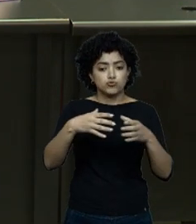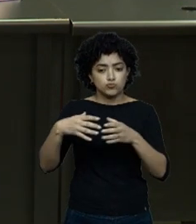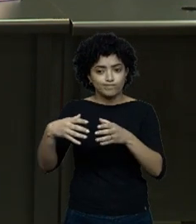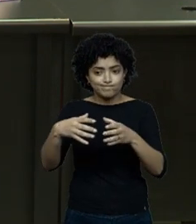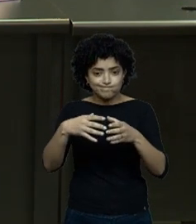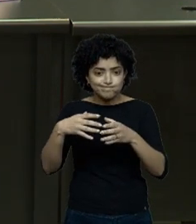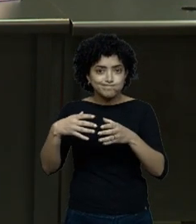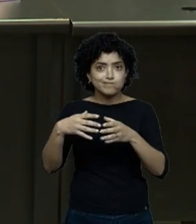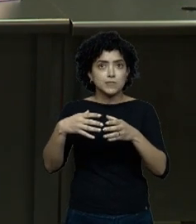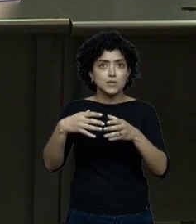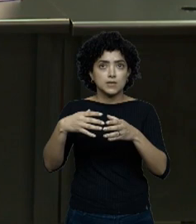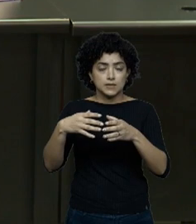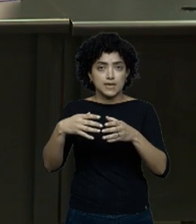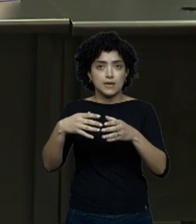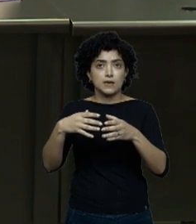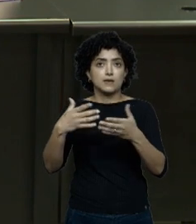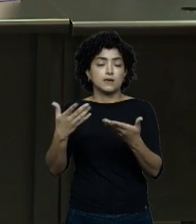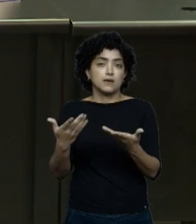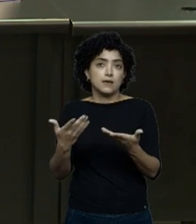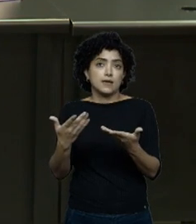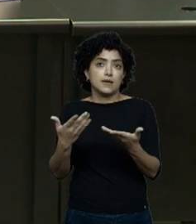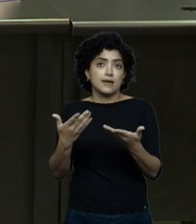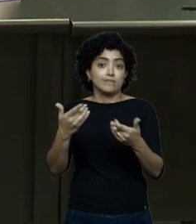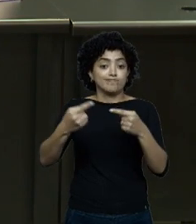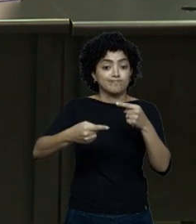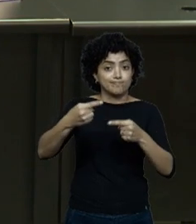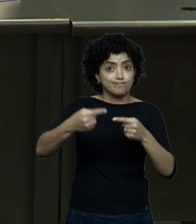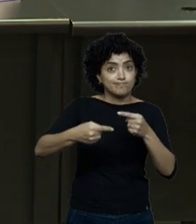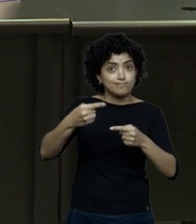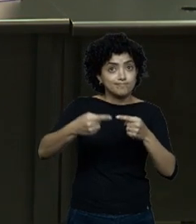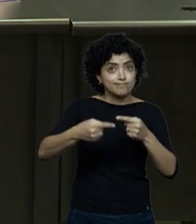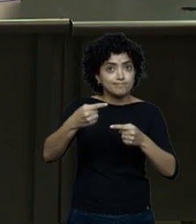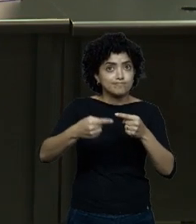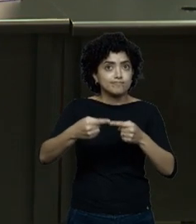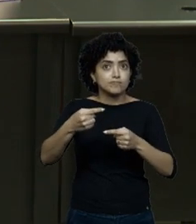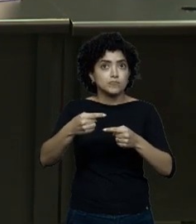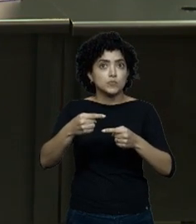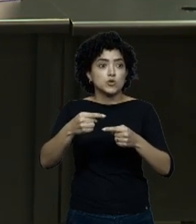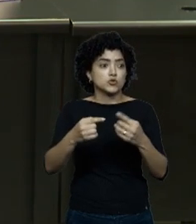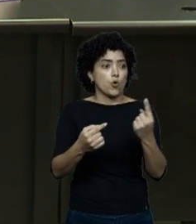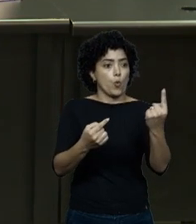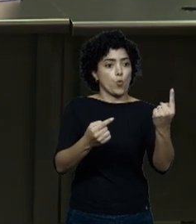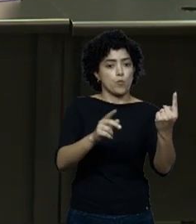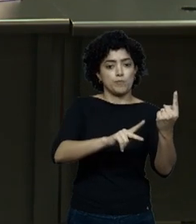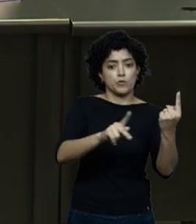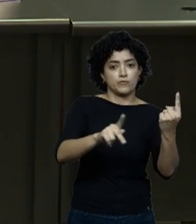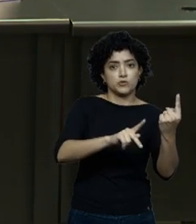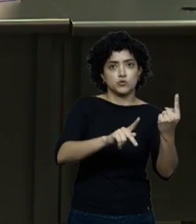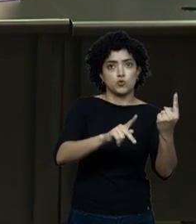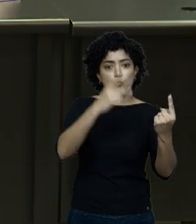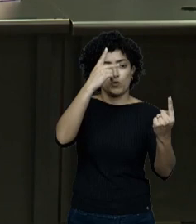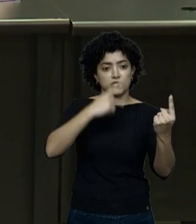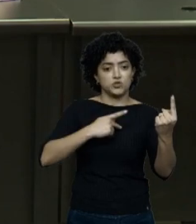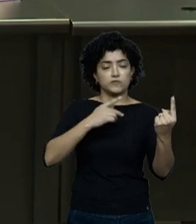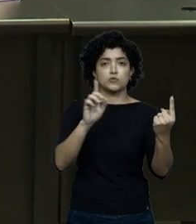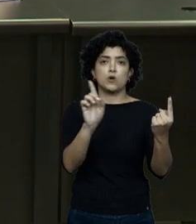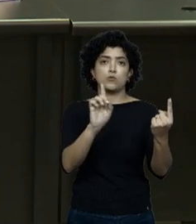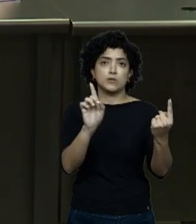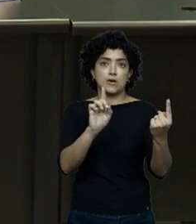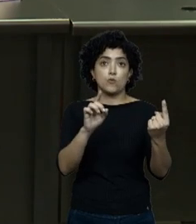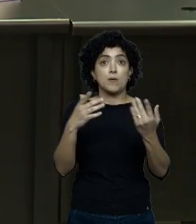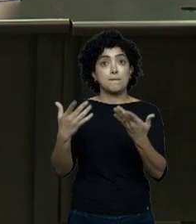violados então aqui nós estamos discutindo de um processo que não dizem respeito apenas um professor não é o problema individual de um professor